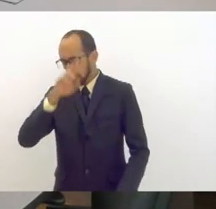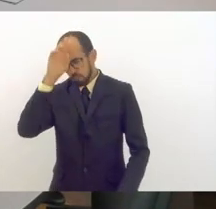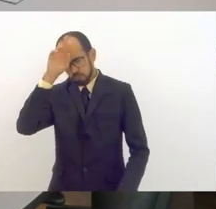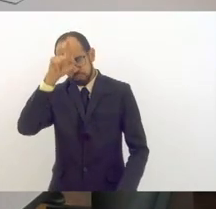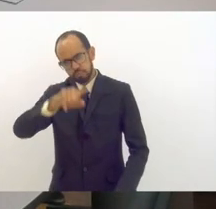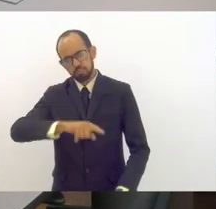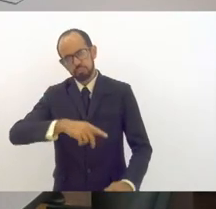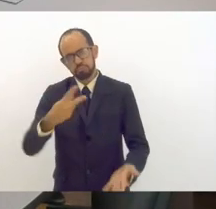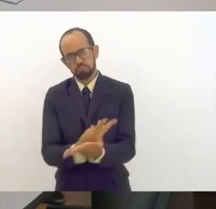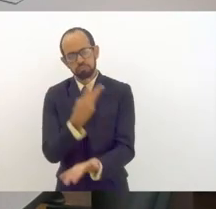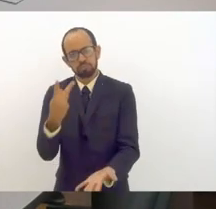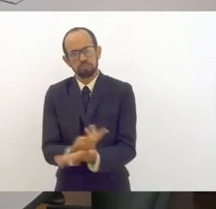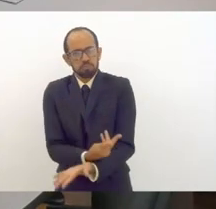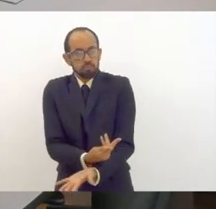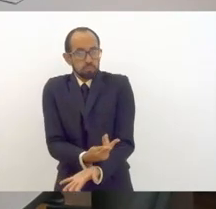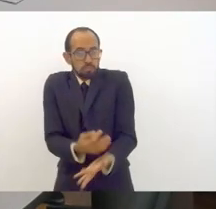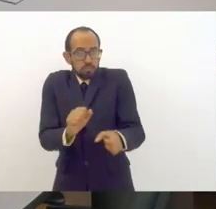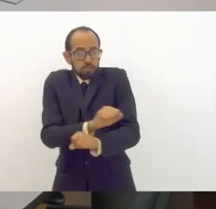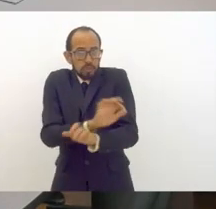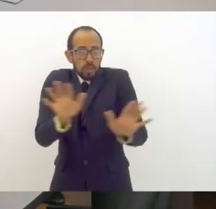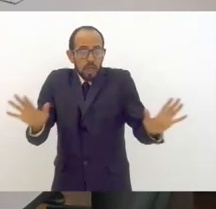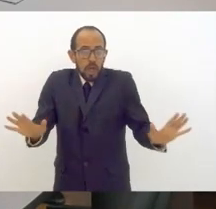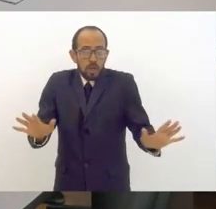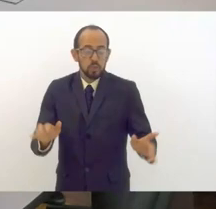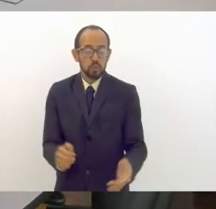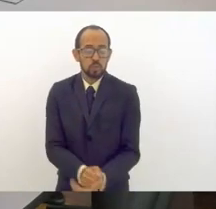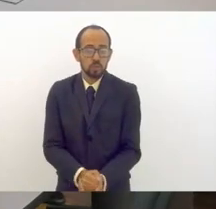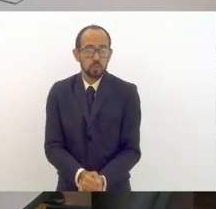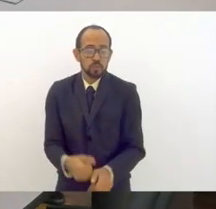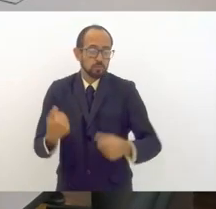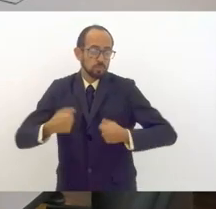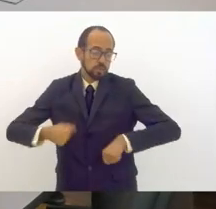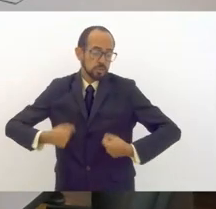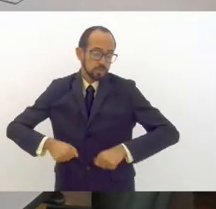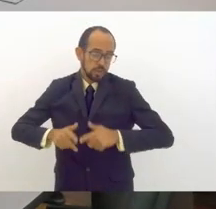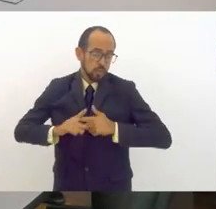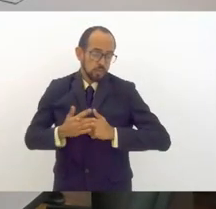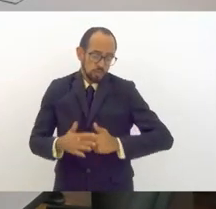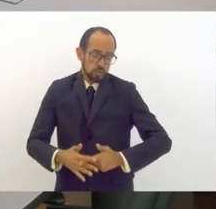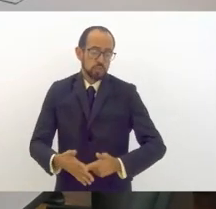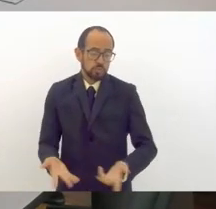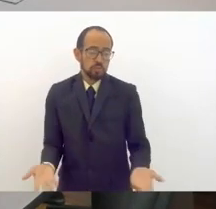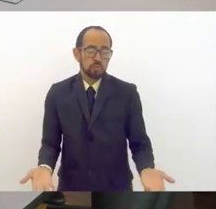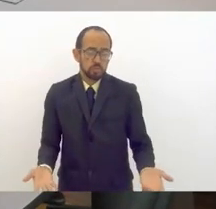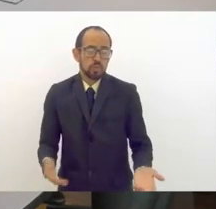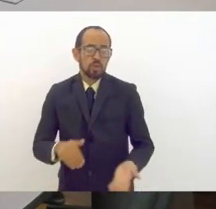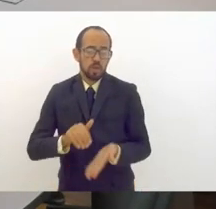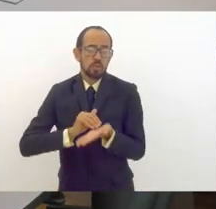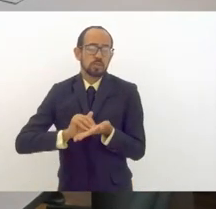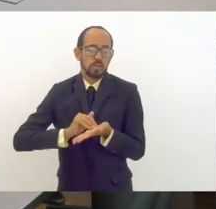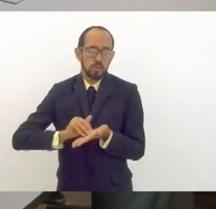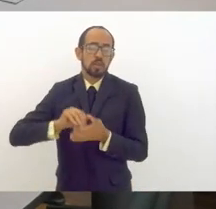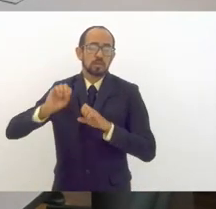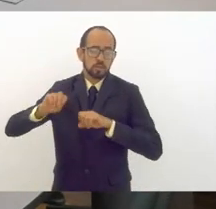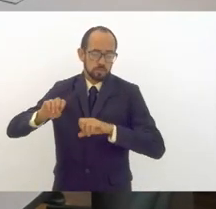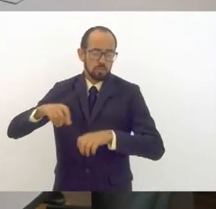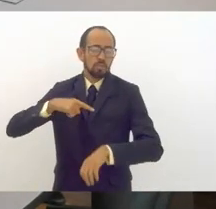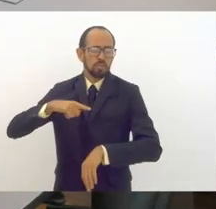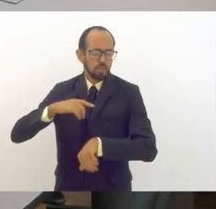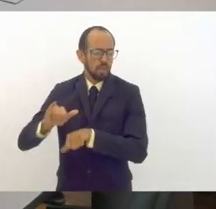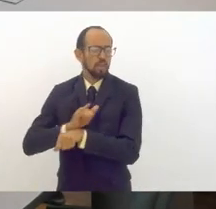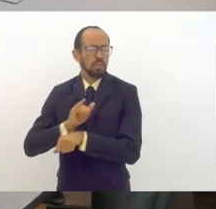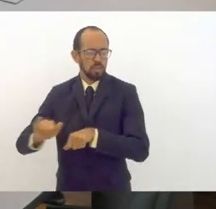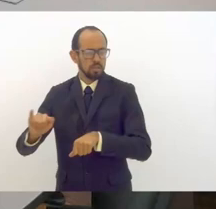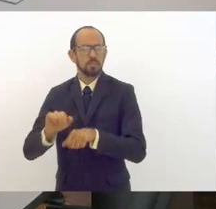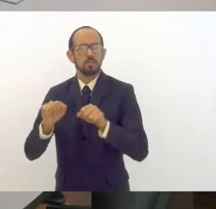evidente. Isso é uma distorção evidente. Isso precisa ser corrigido. A SEDUC tem instrumentos para fazer essa